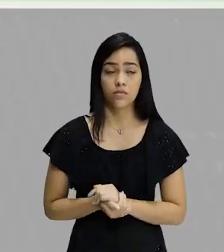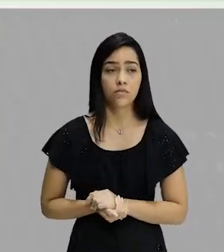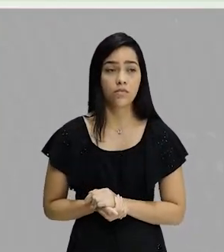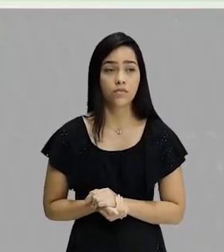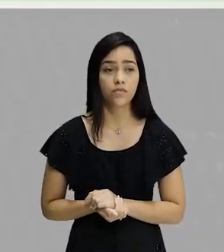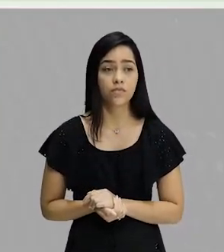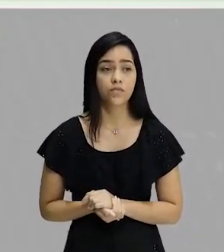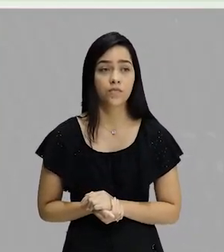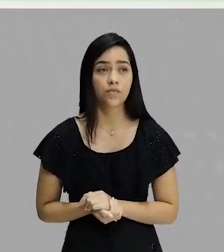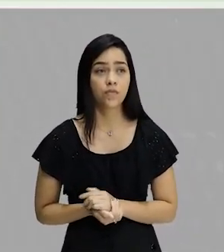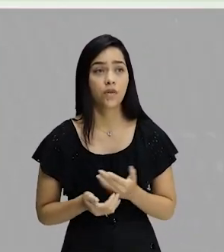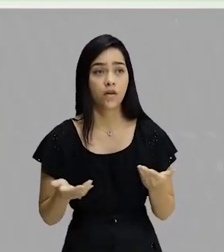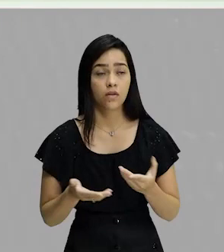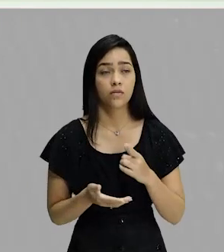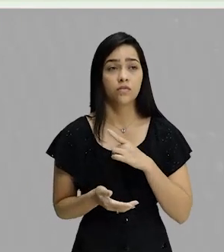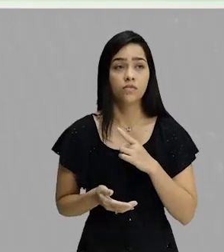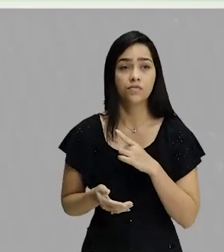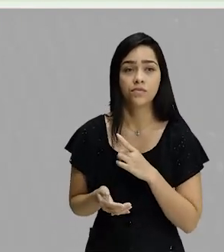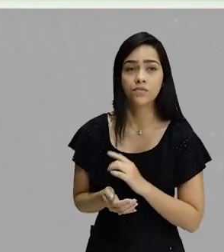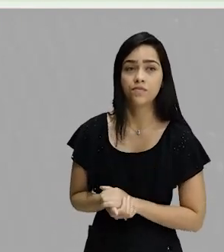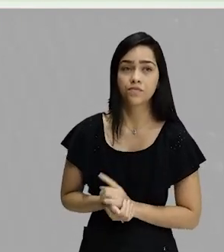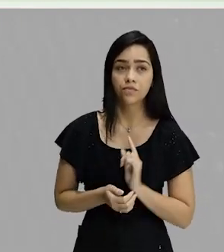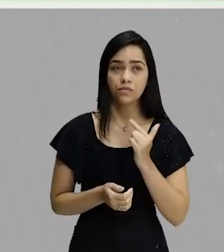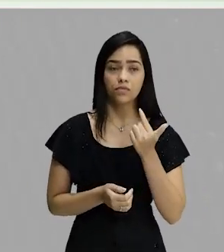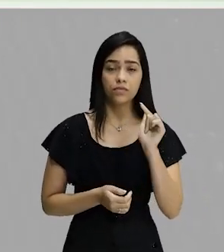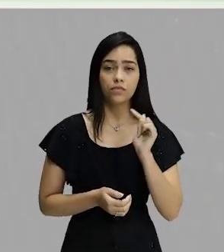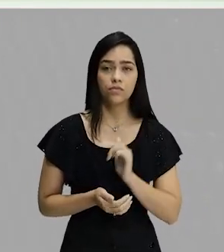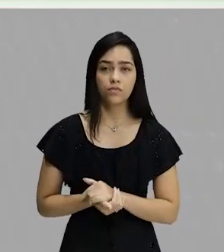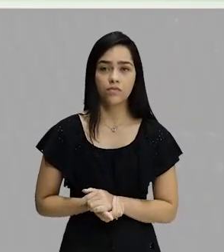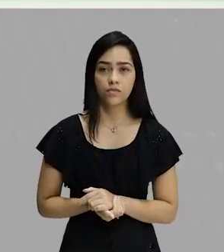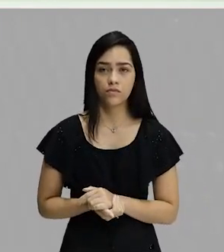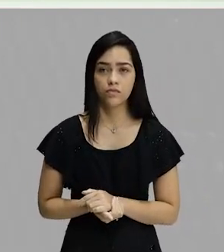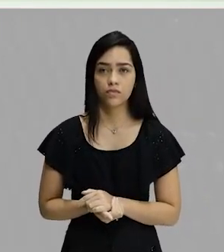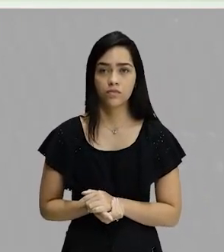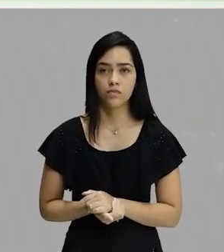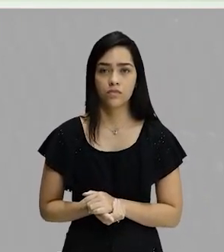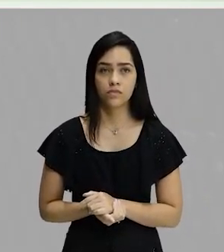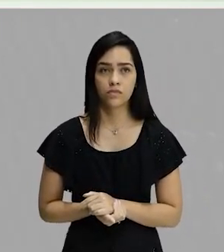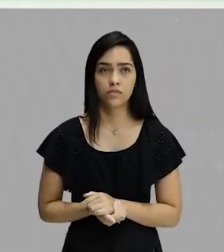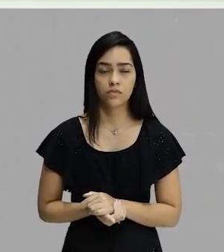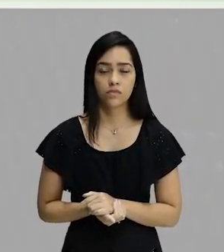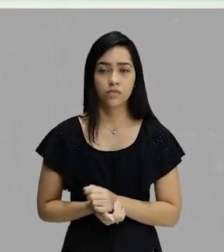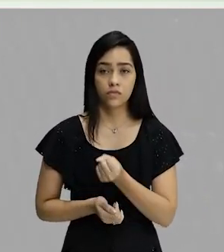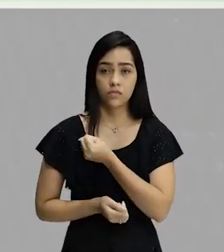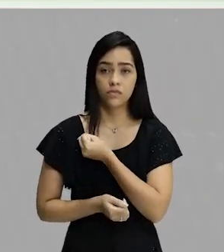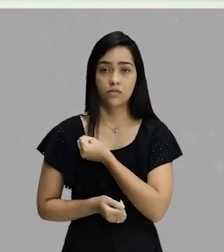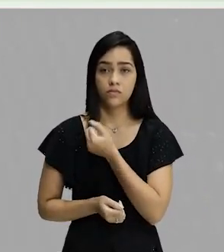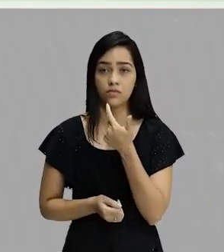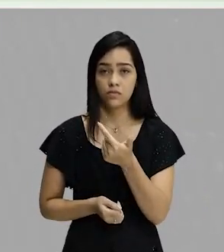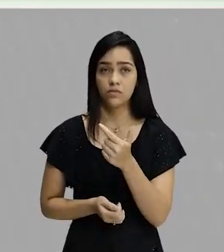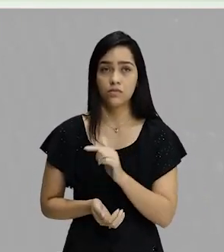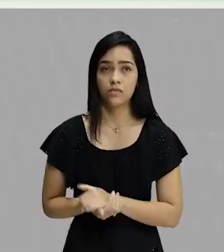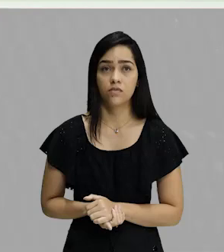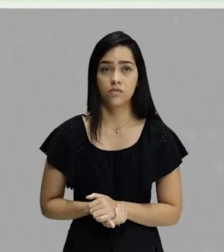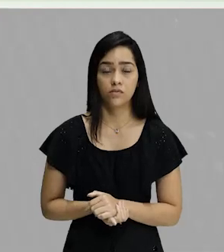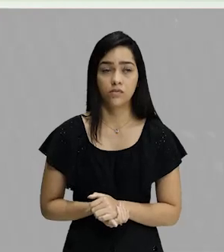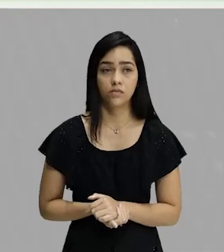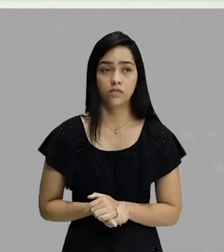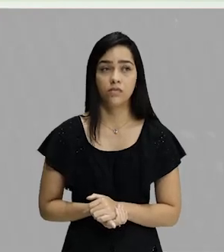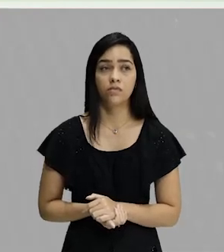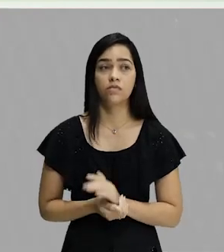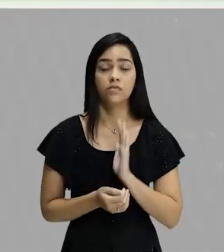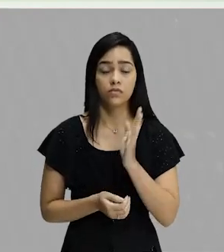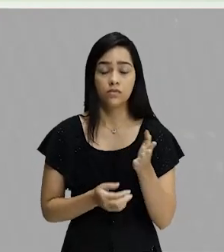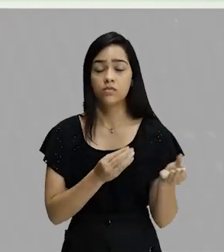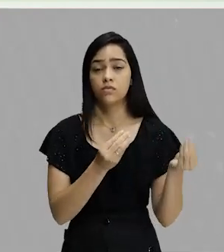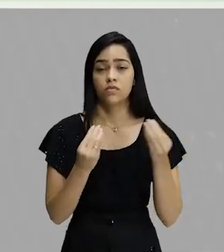Ok, pessoal. Vamos fazer mais uma questão. Questão 2. Na questão 2, ele já me